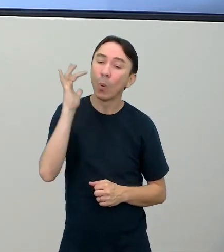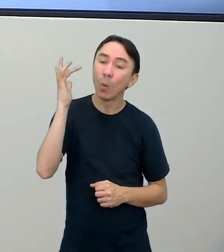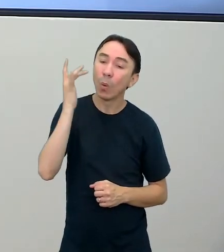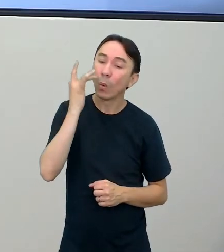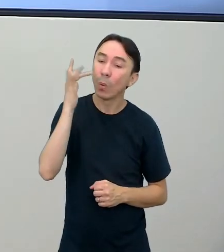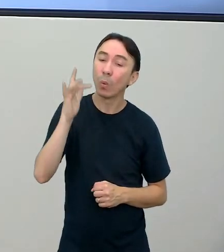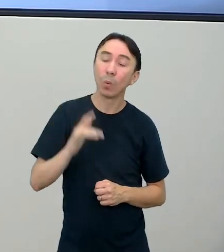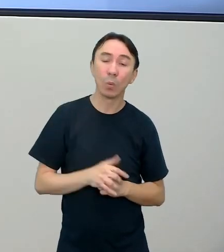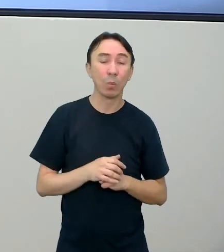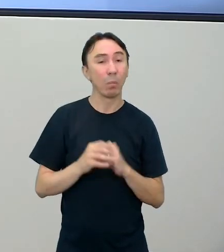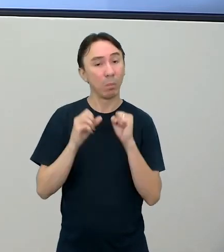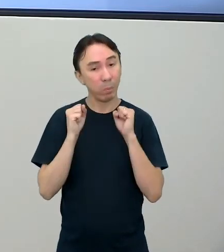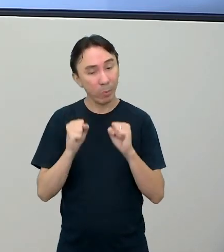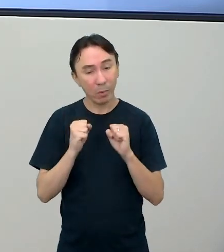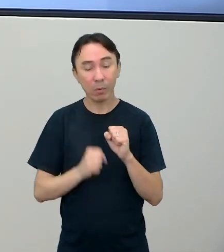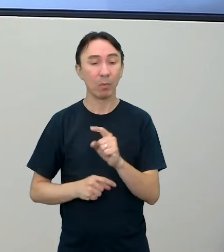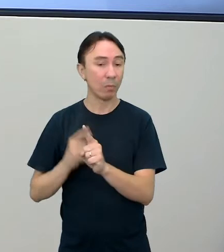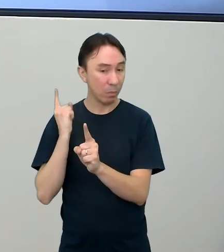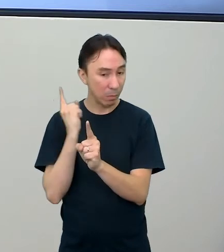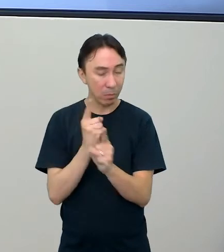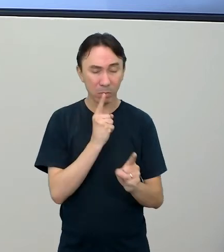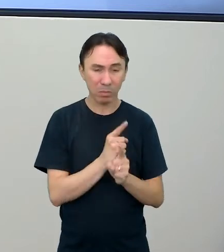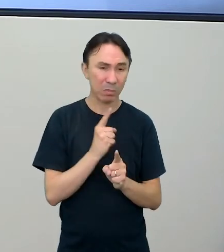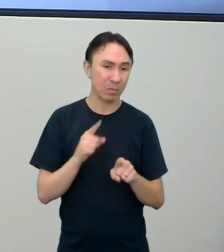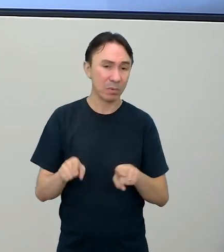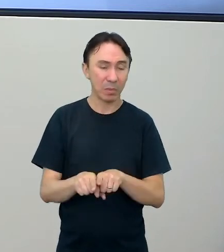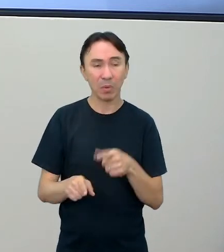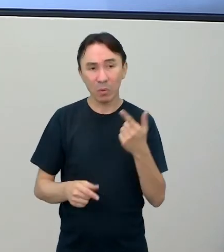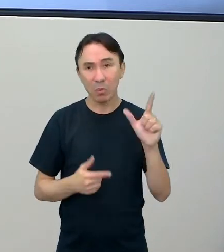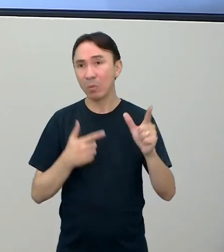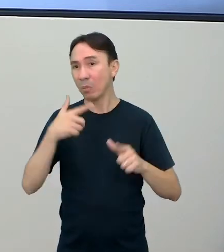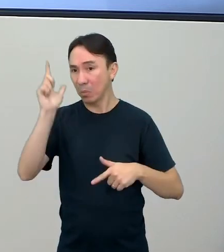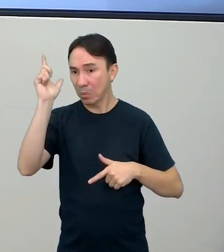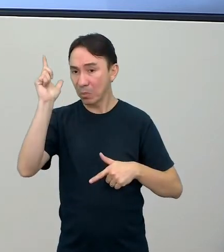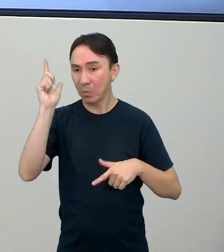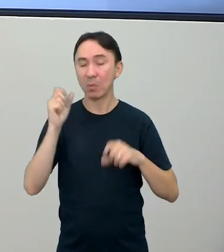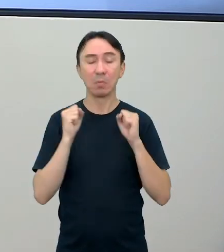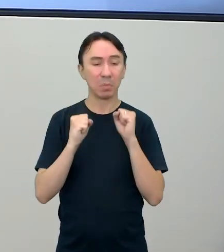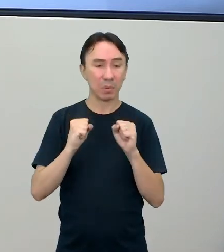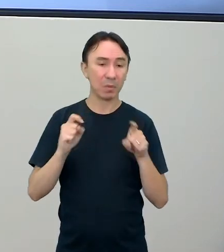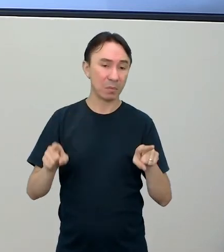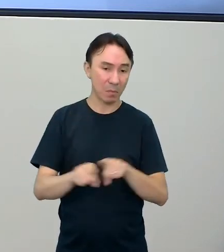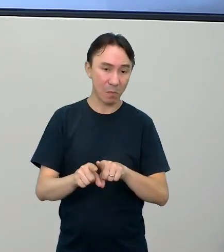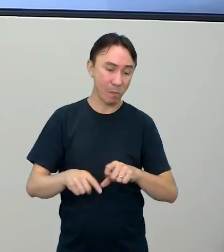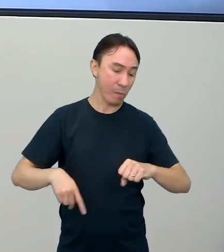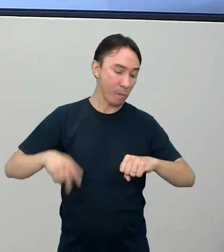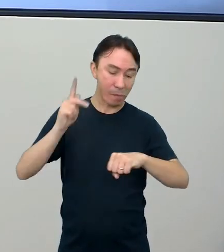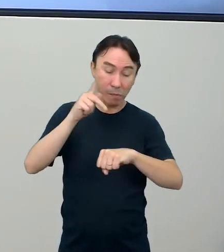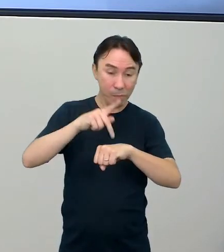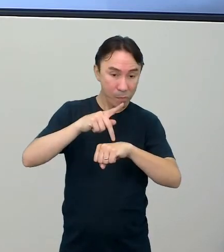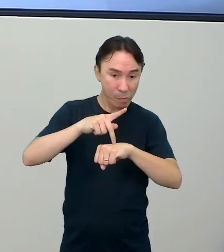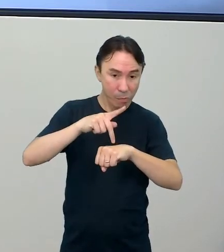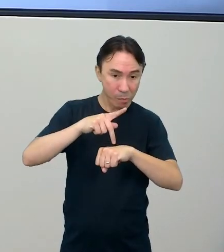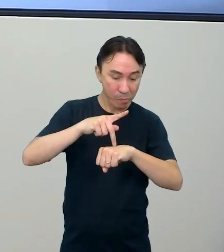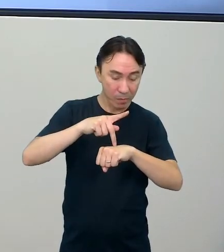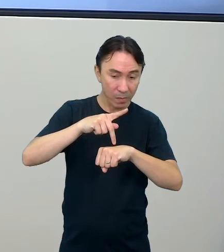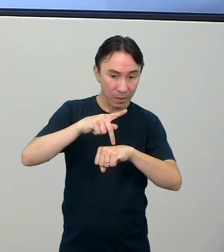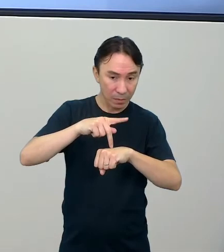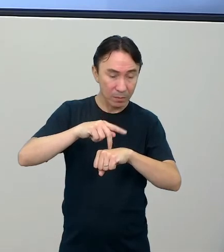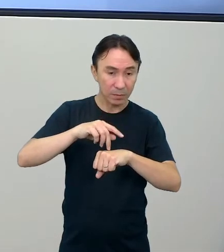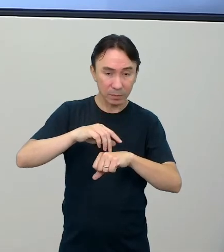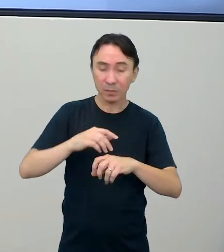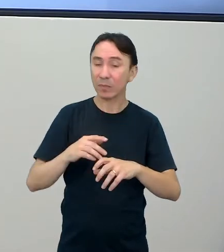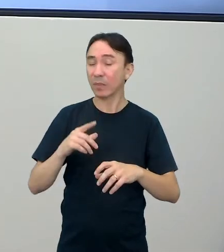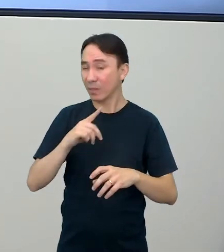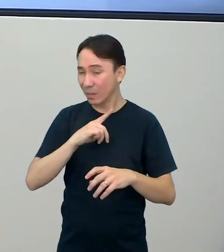ocorre, entre outros metais também. Então, você pode ver que as rochas, elas são esses agregados